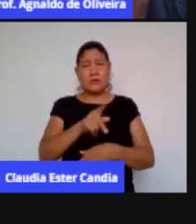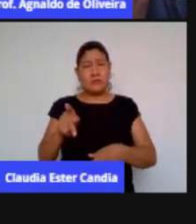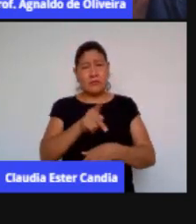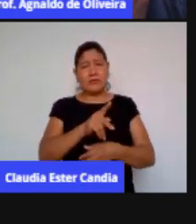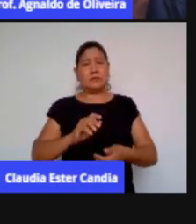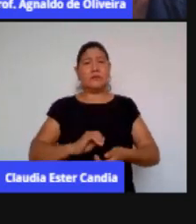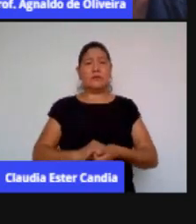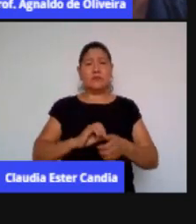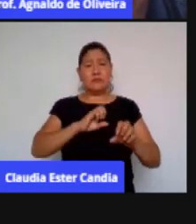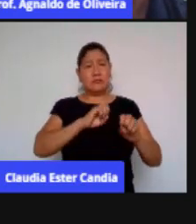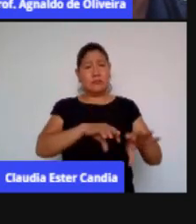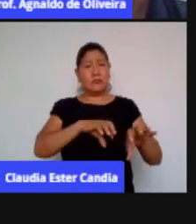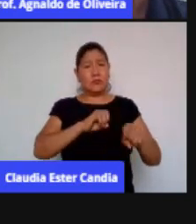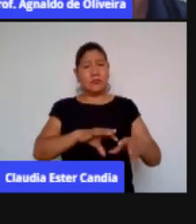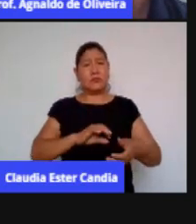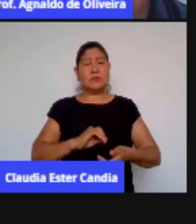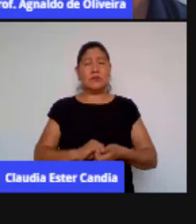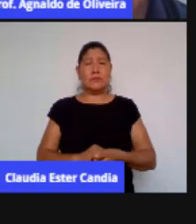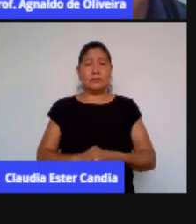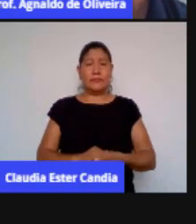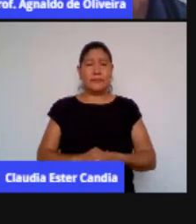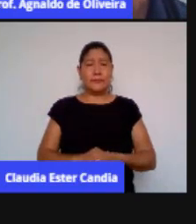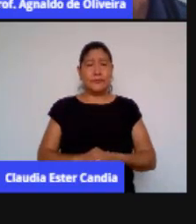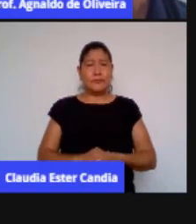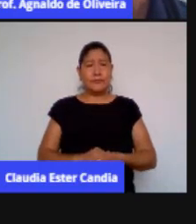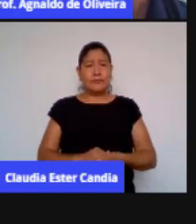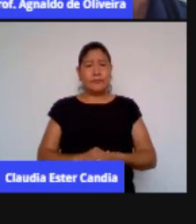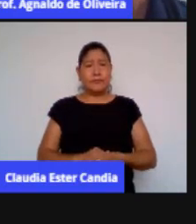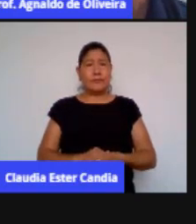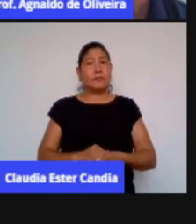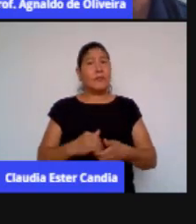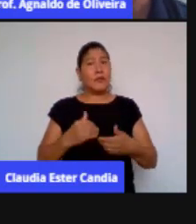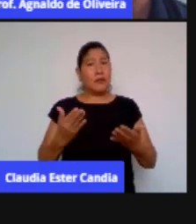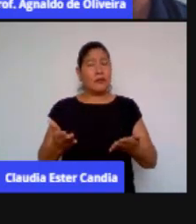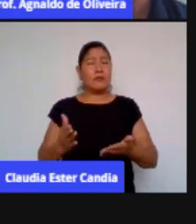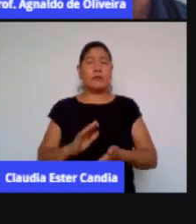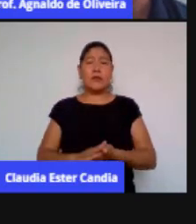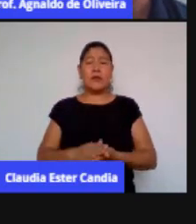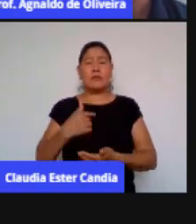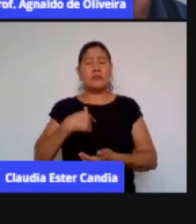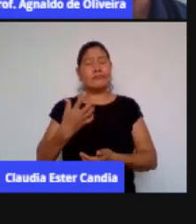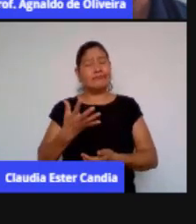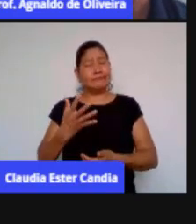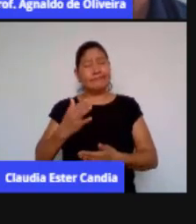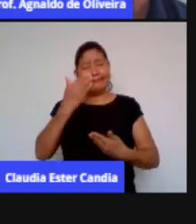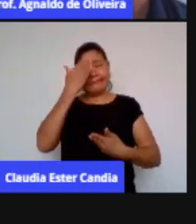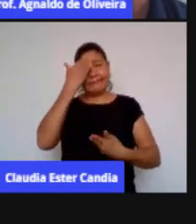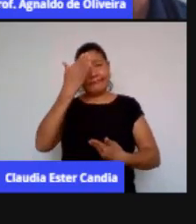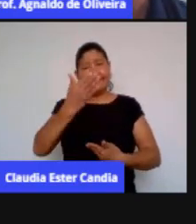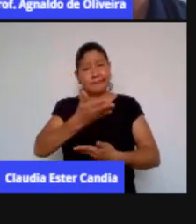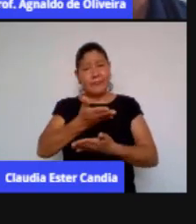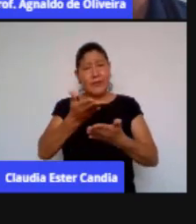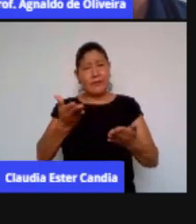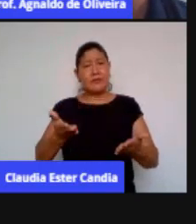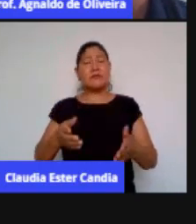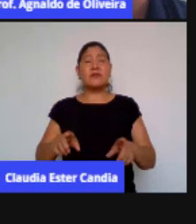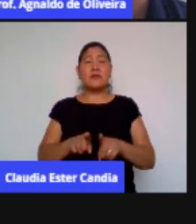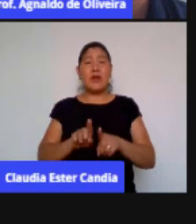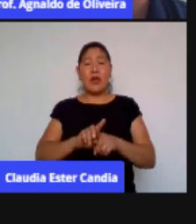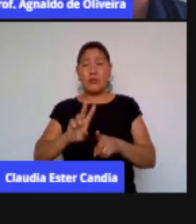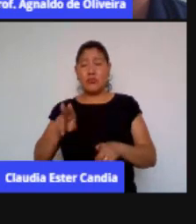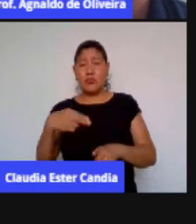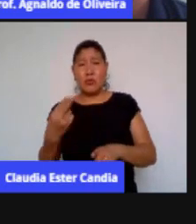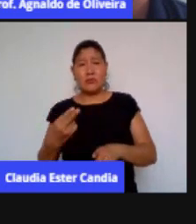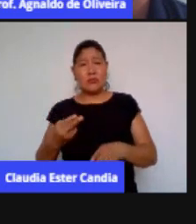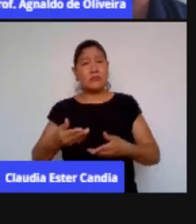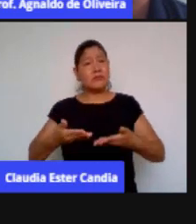própria rede, ok? No mais, da minha parte, eu agradeço a todos vocês e nos colocamos,